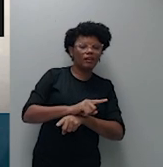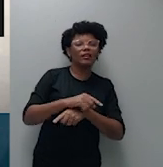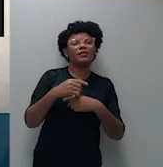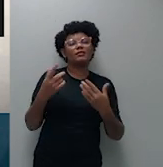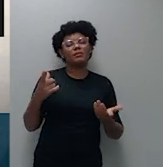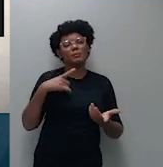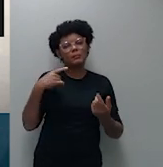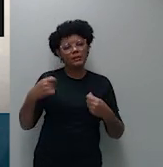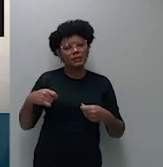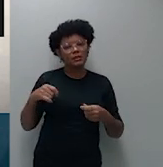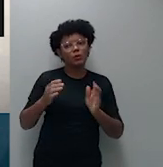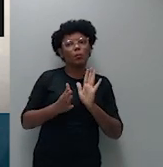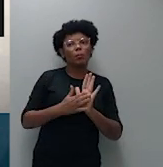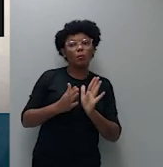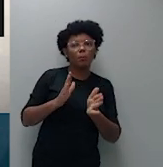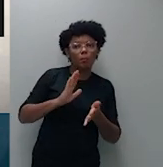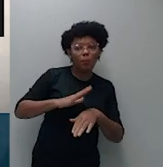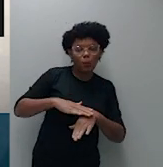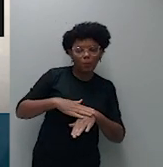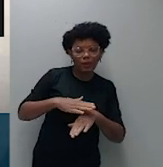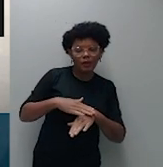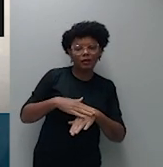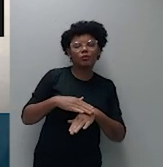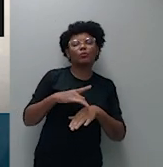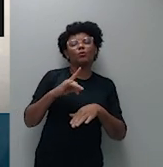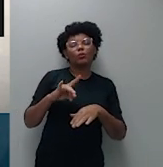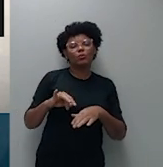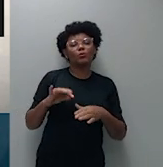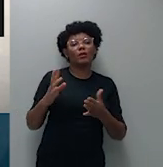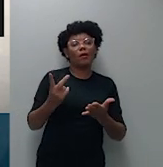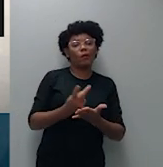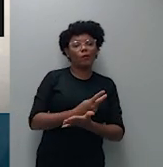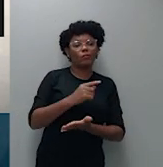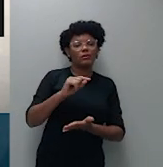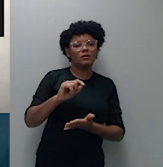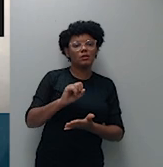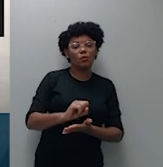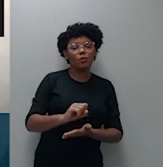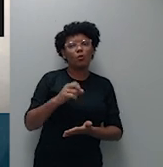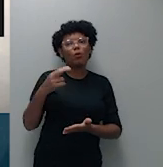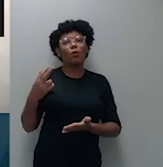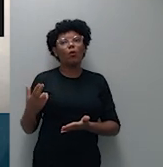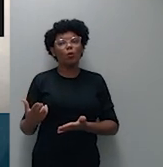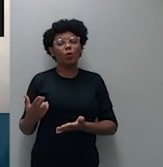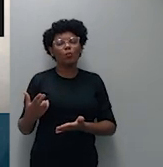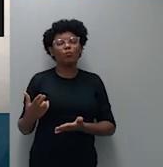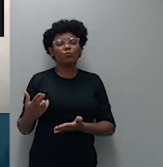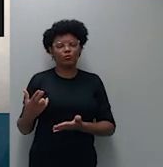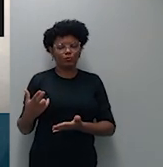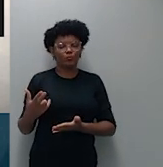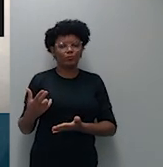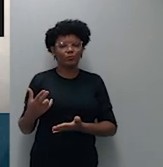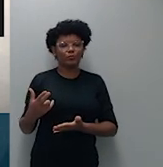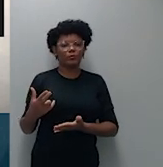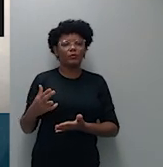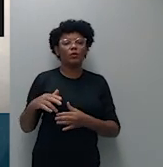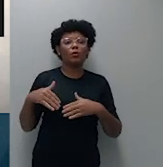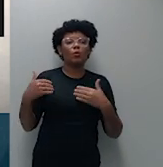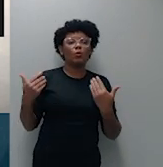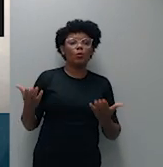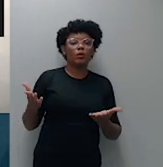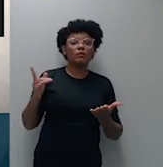momento da ocorrência do ato lesivo ou em outras palavras quando foram publicados